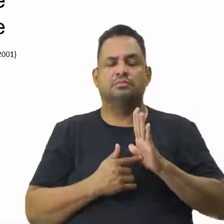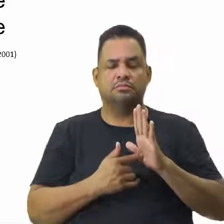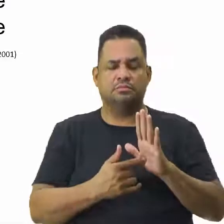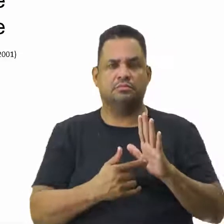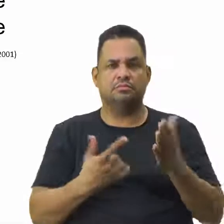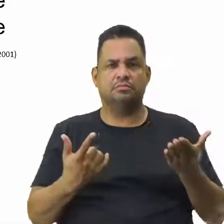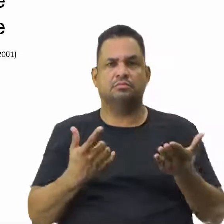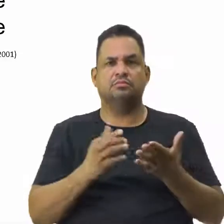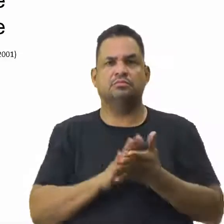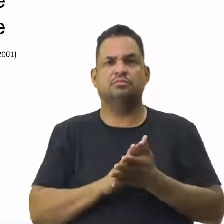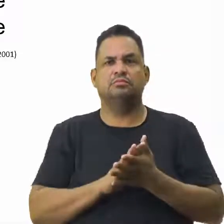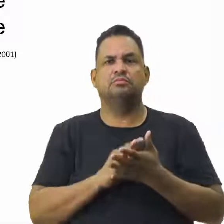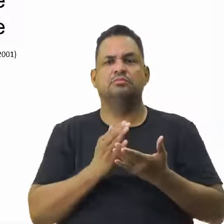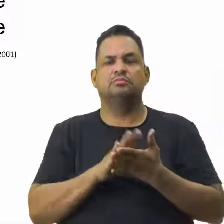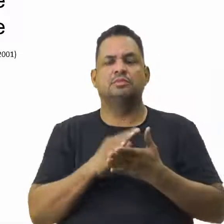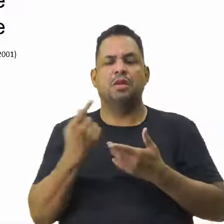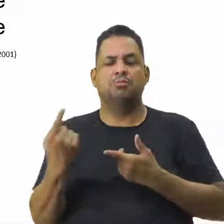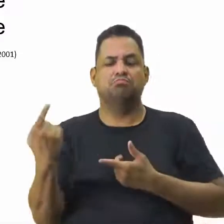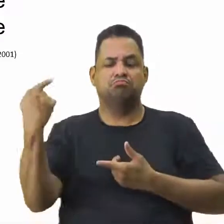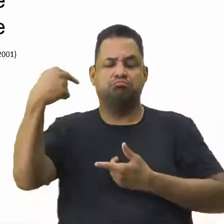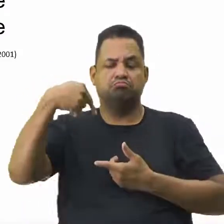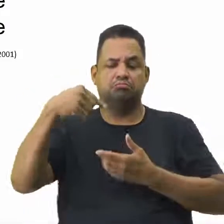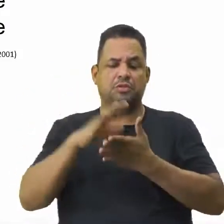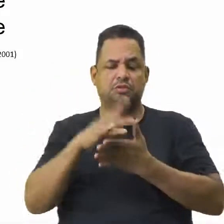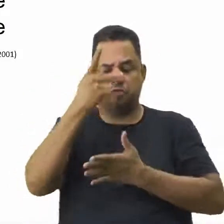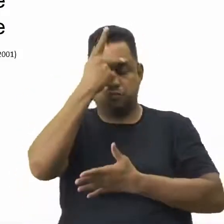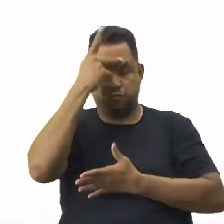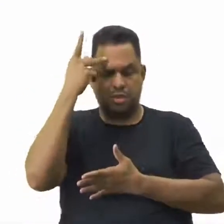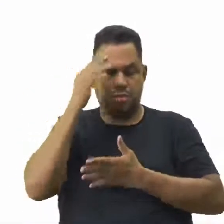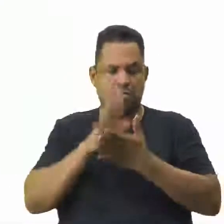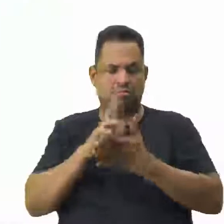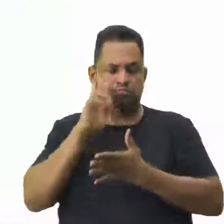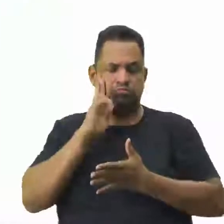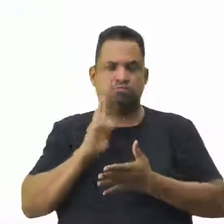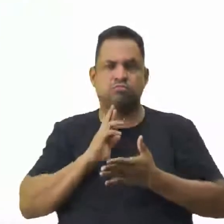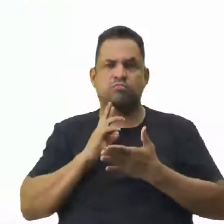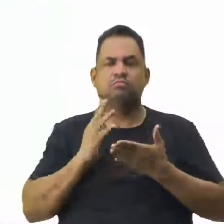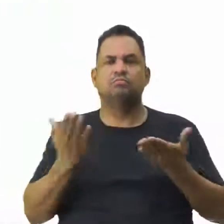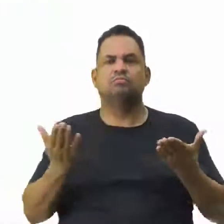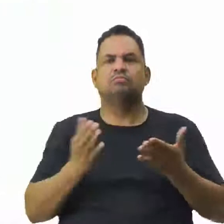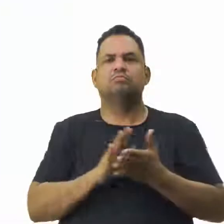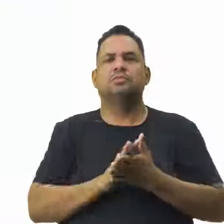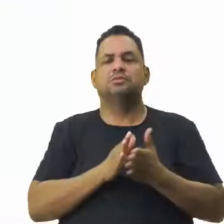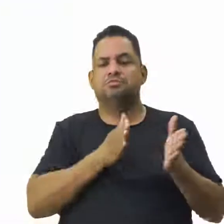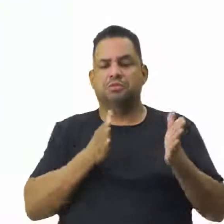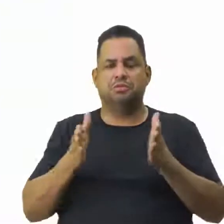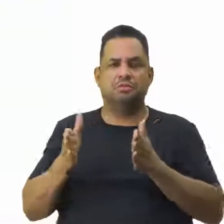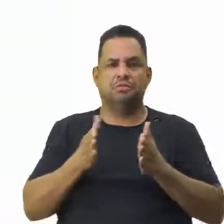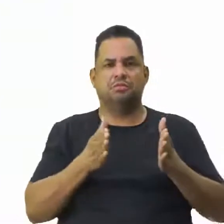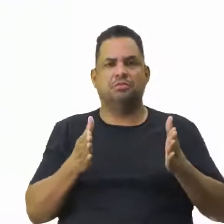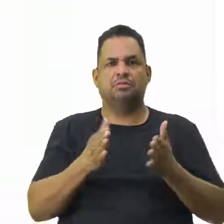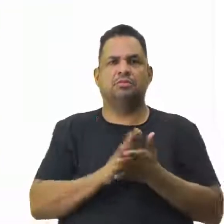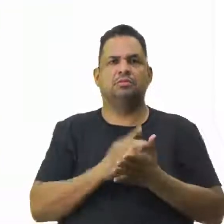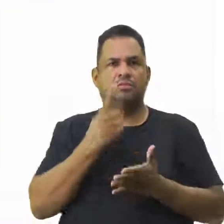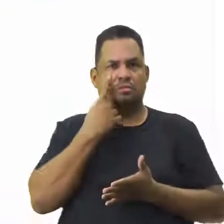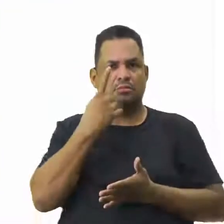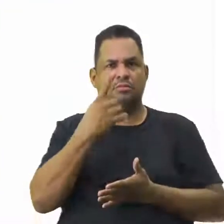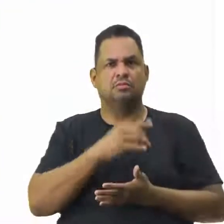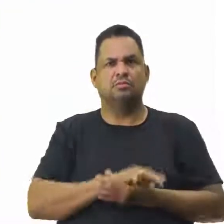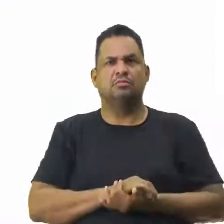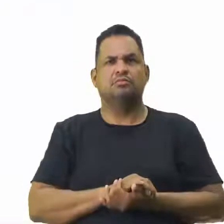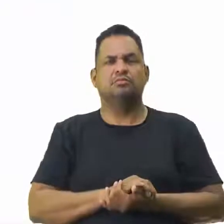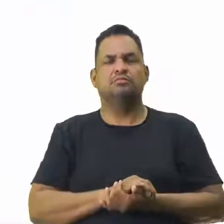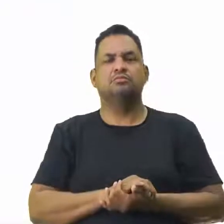a grande migração para cá, para Rondônia, neste período. Veja só, quem é